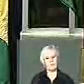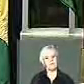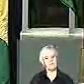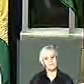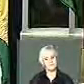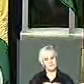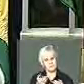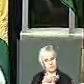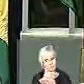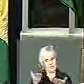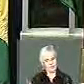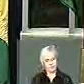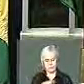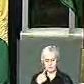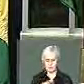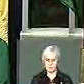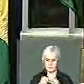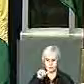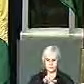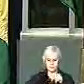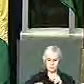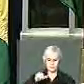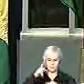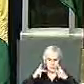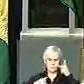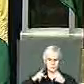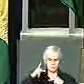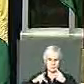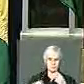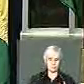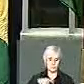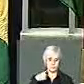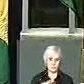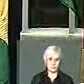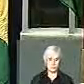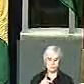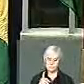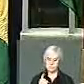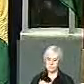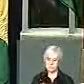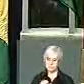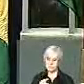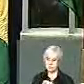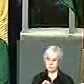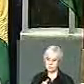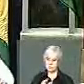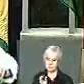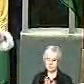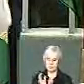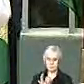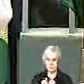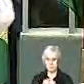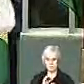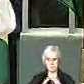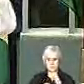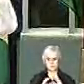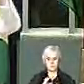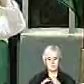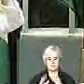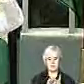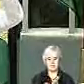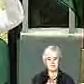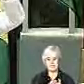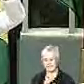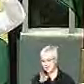senhoras, compromisso com a reforma política, compromisso com a democratização dos meios de comunicação, sem qualquer censura,